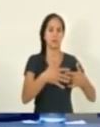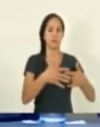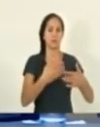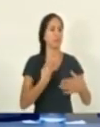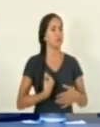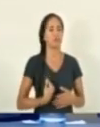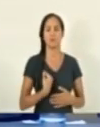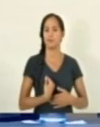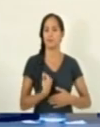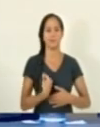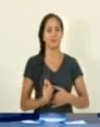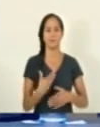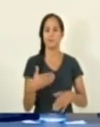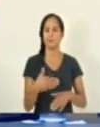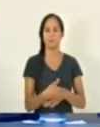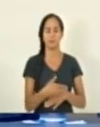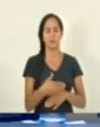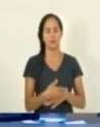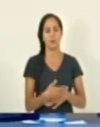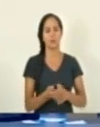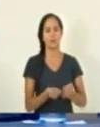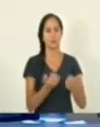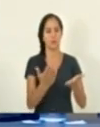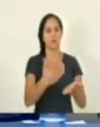justificada as ausências à secretaria.